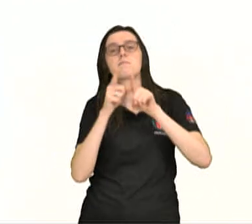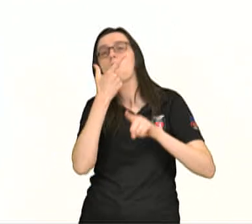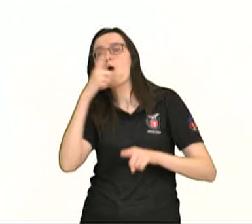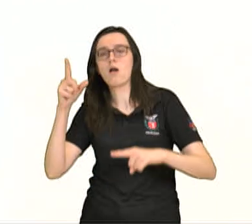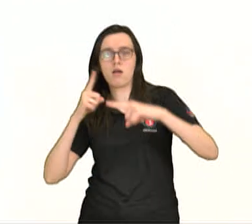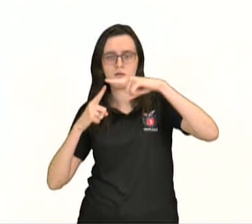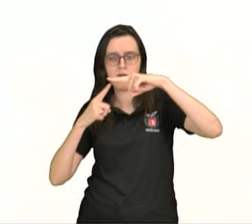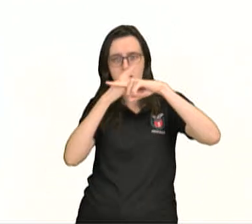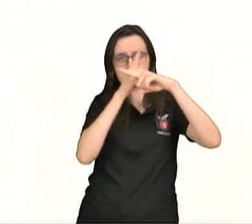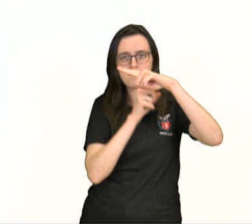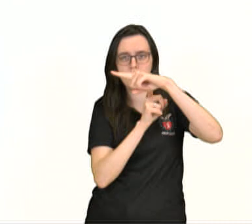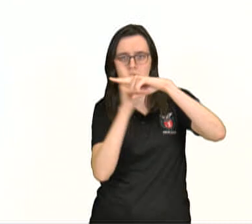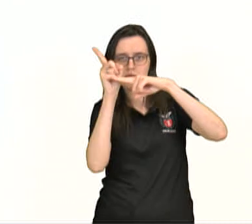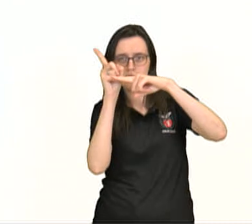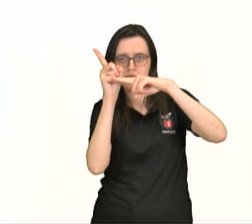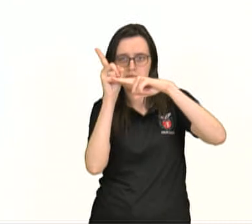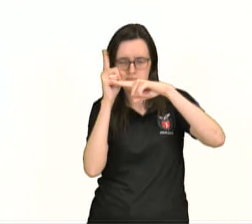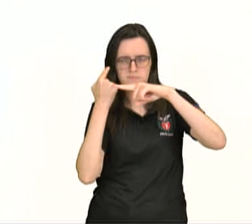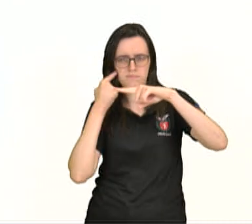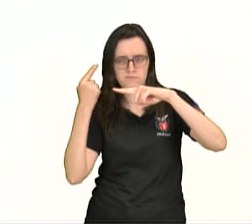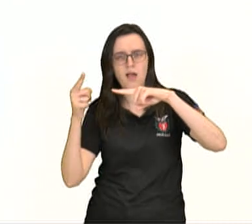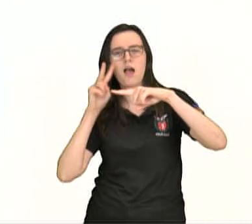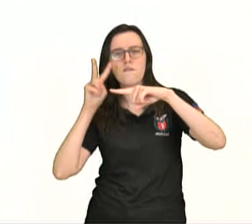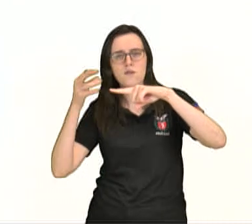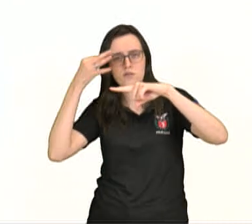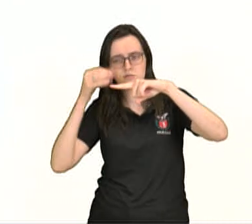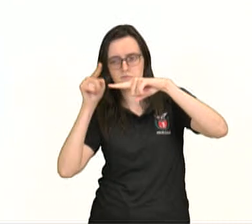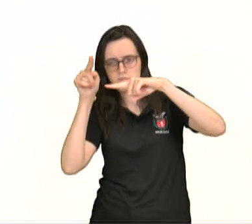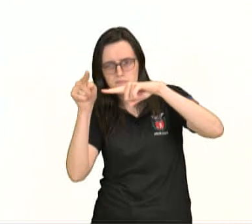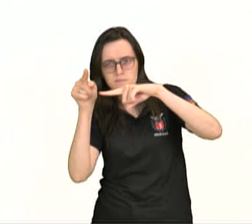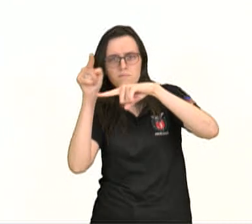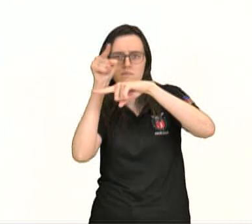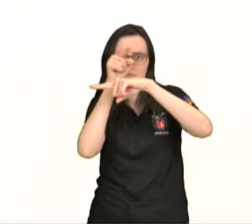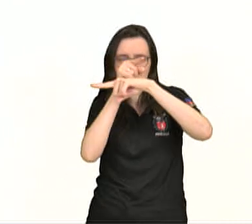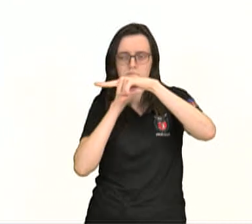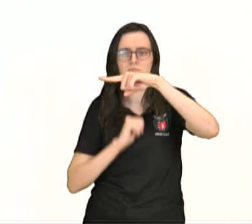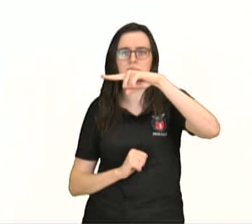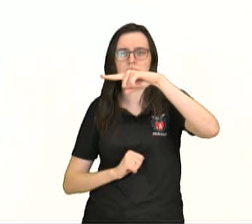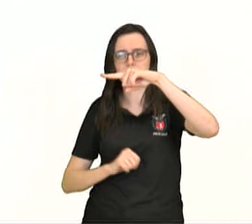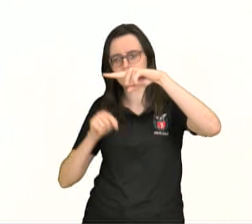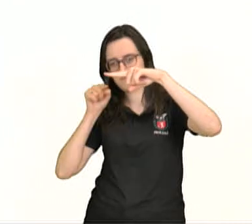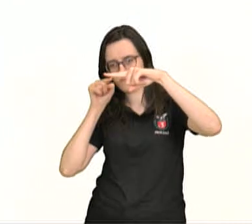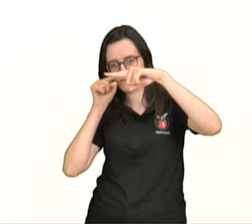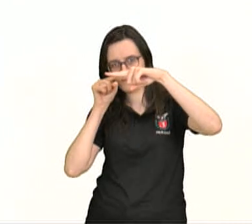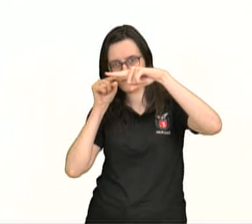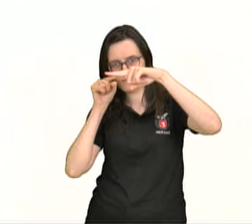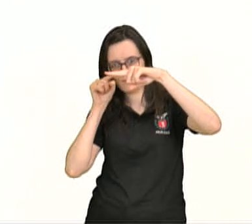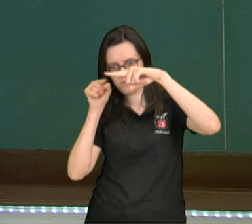pontos colaterais, que daí é nordeste, noroeste, sudeste e